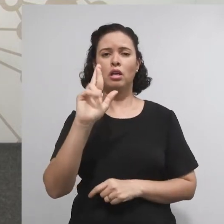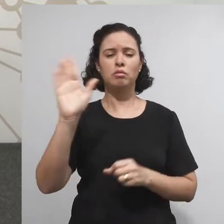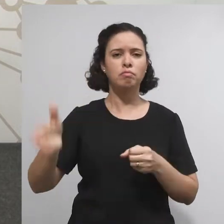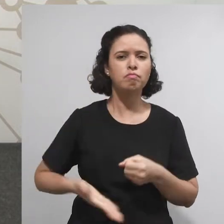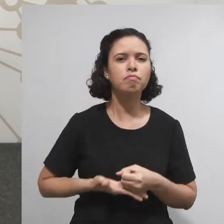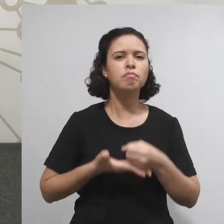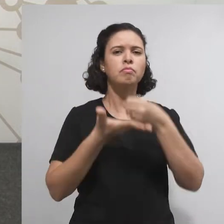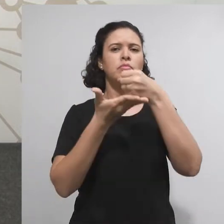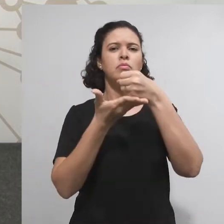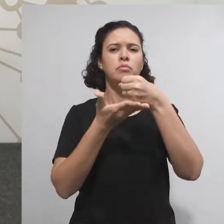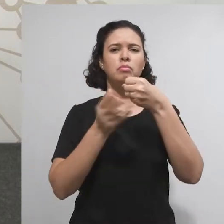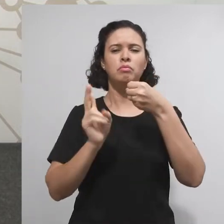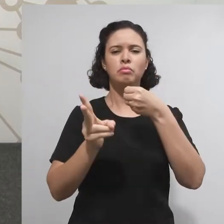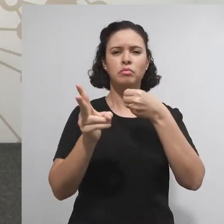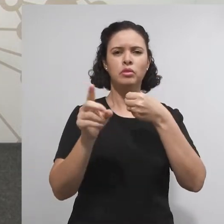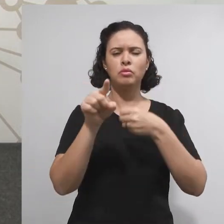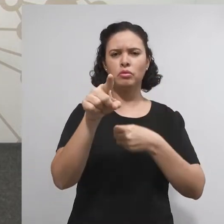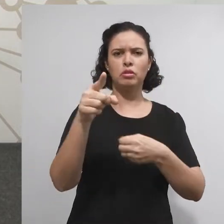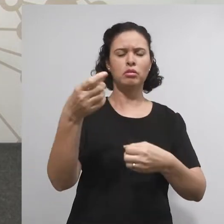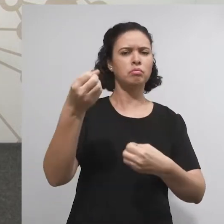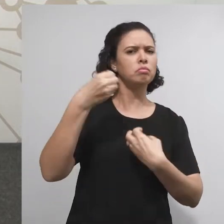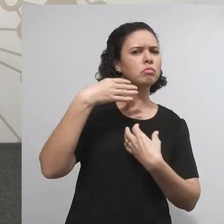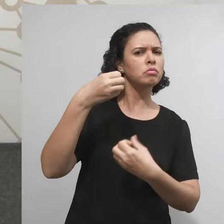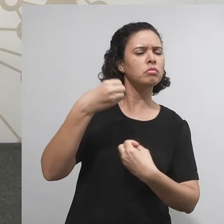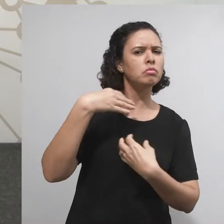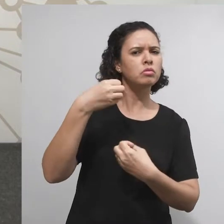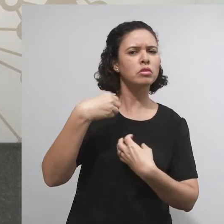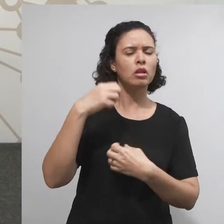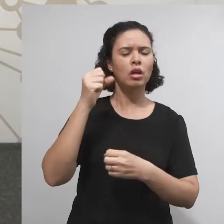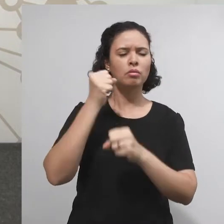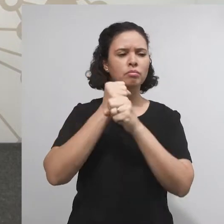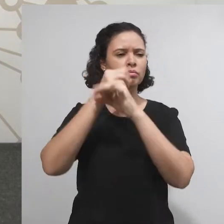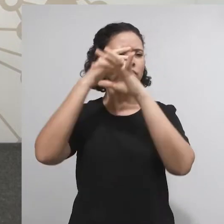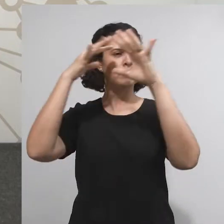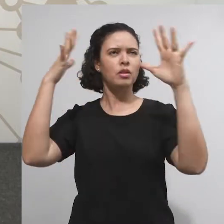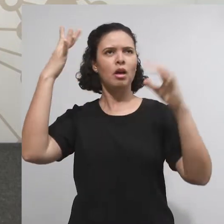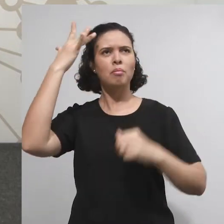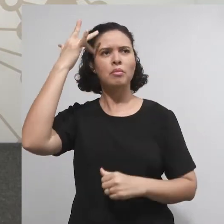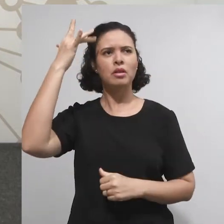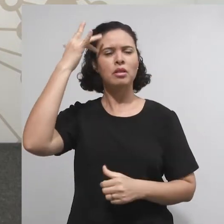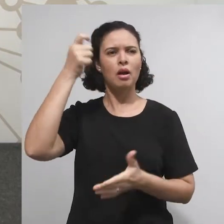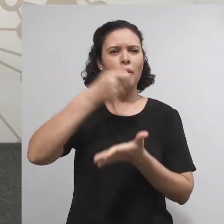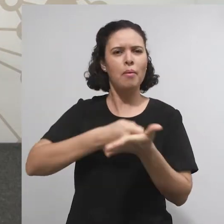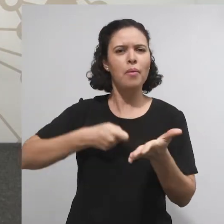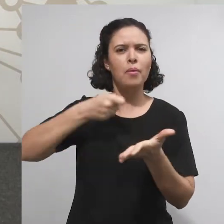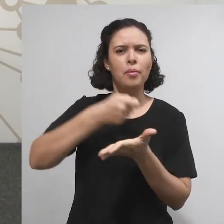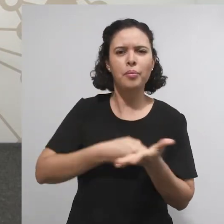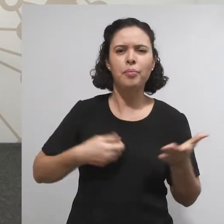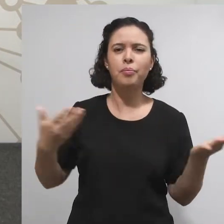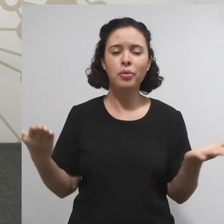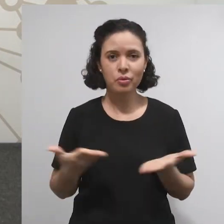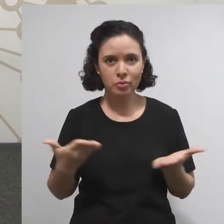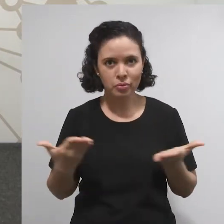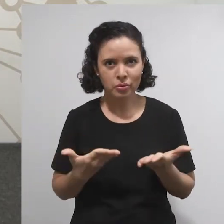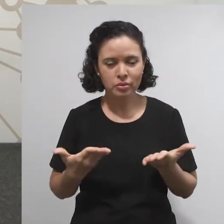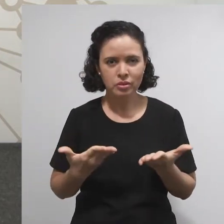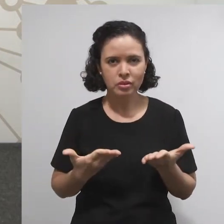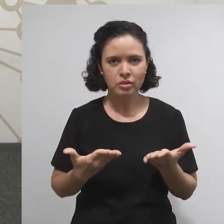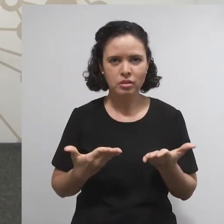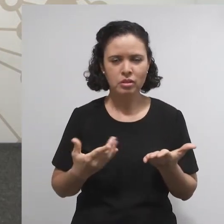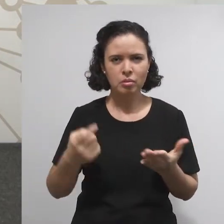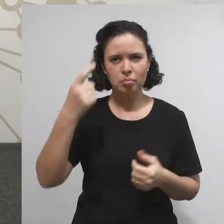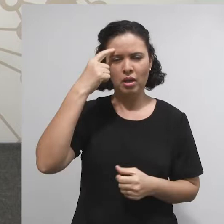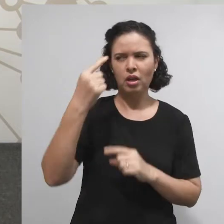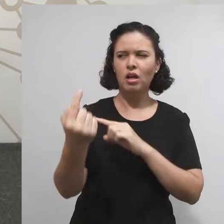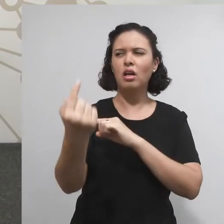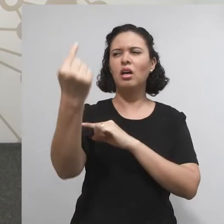cair? Quem te ensinou a sonhar com o amanhã? A lutar no hoje? A não se prender